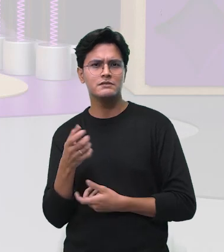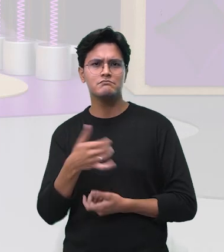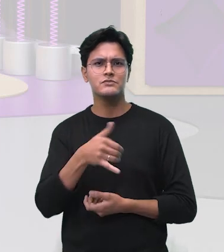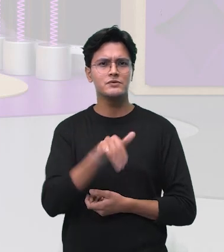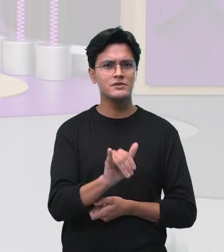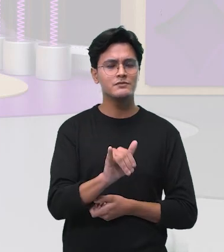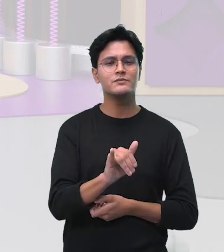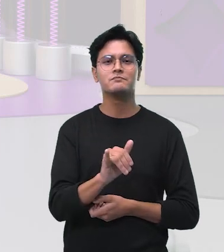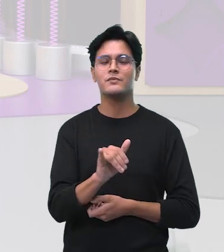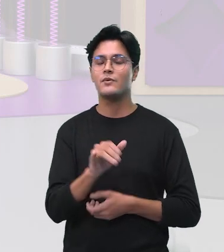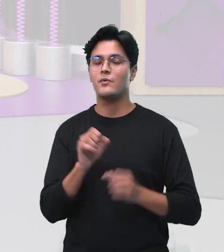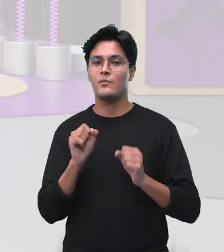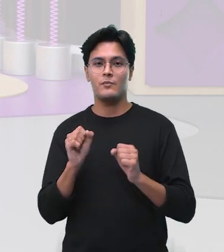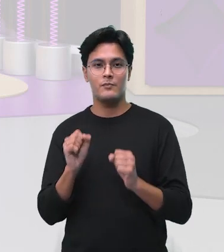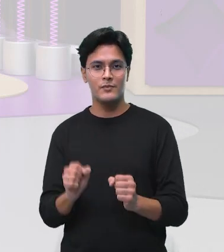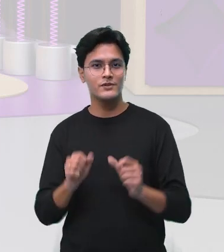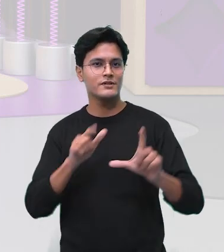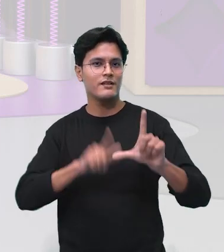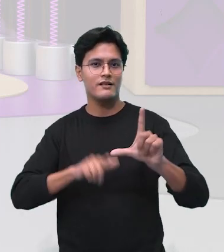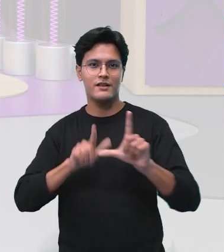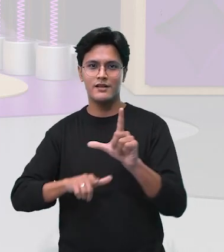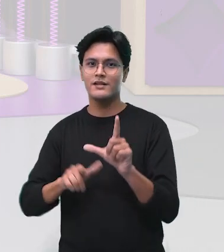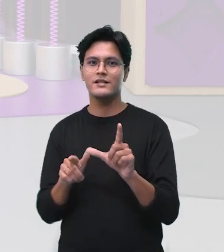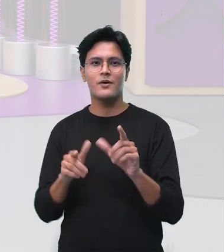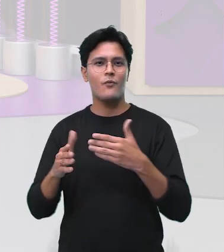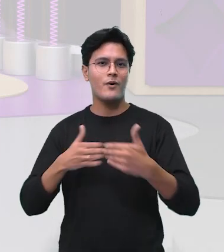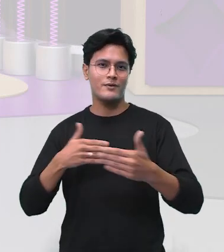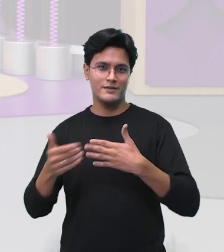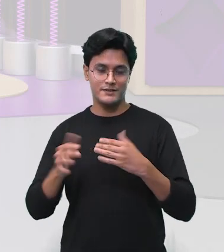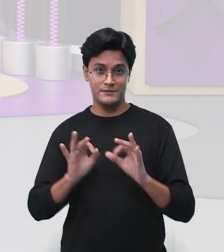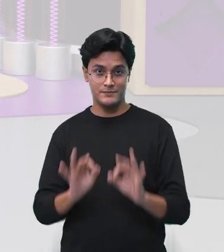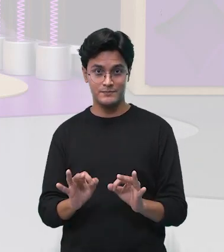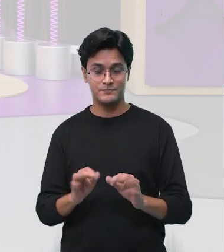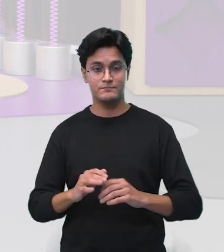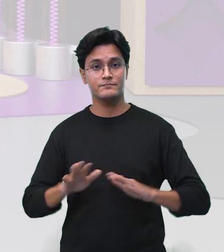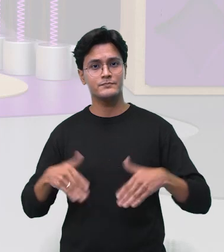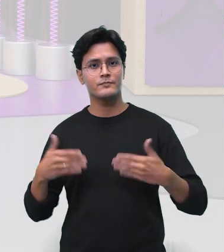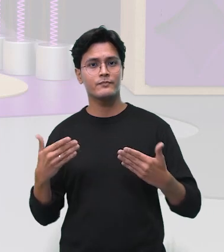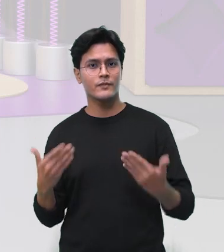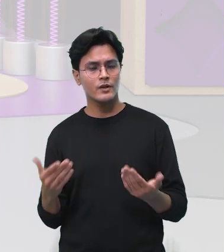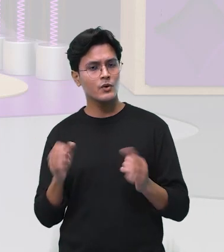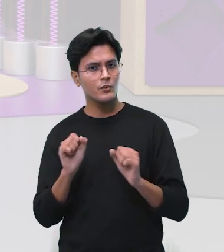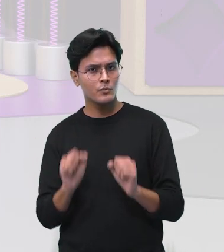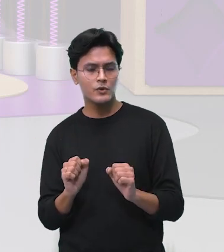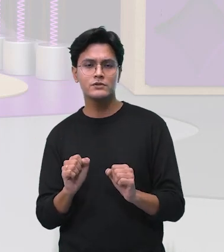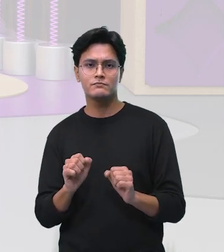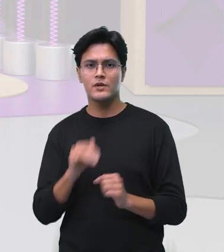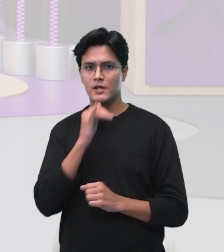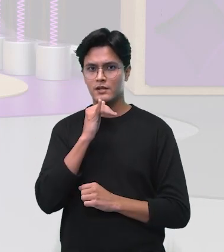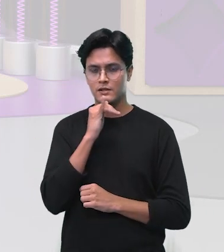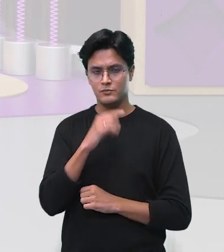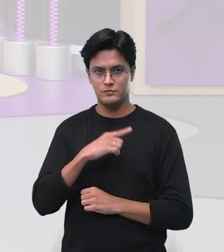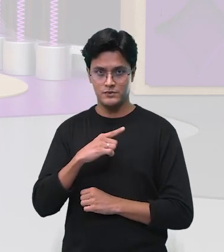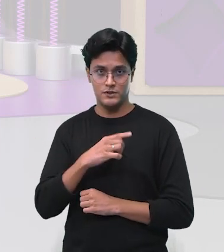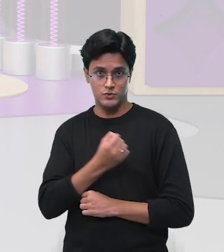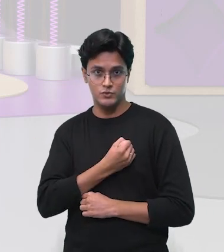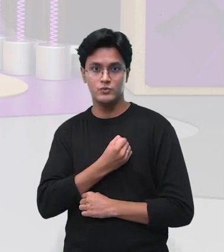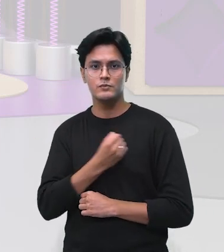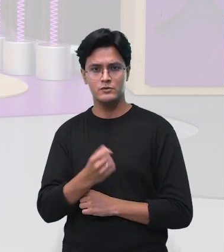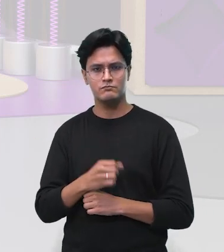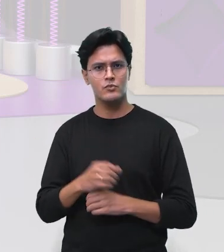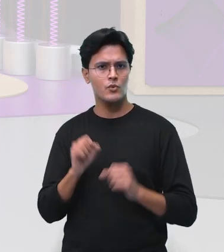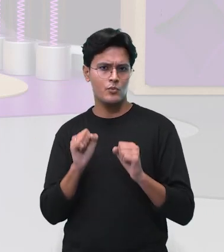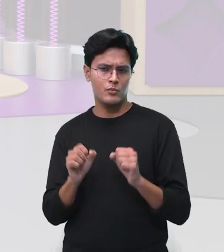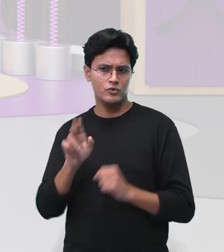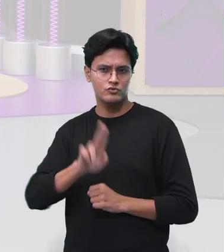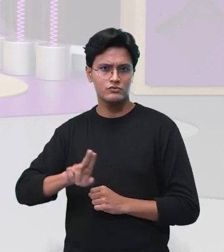ser qualquer letra do alfabeto, tá certo? Então eu posso chamar um número, por exemplo, de N. Por isso que eu